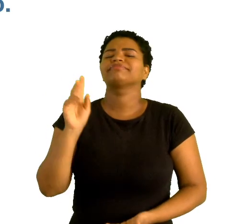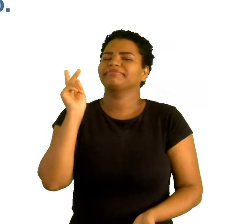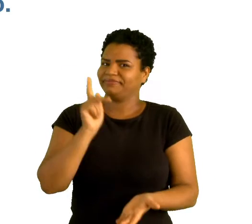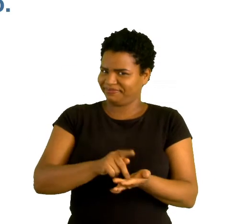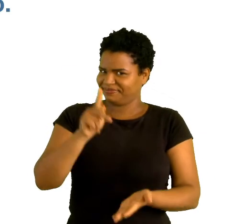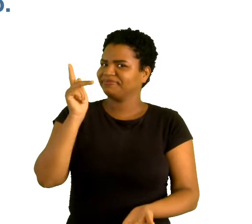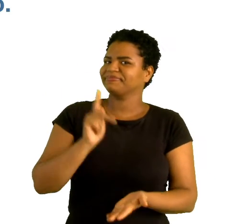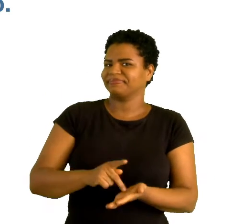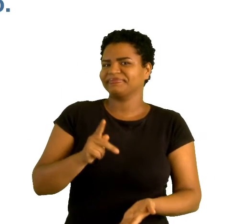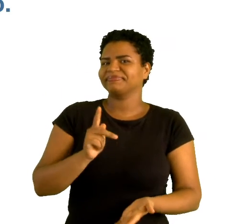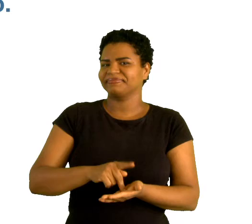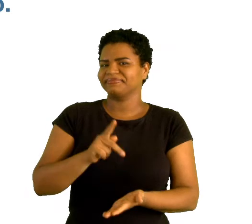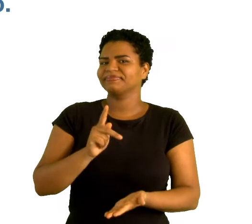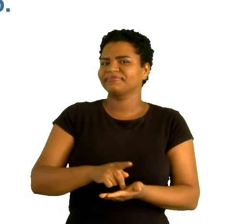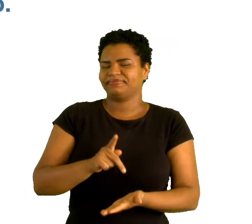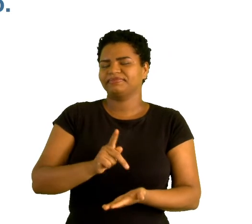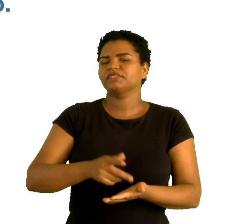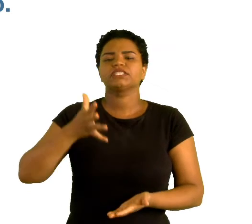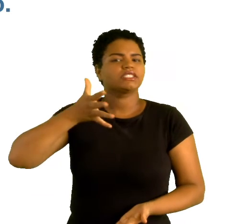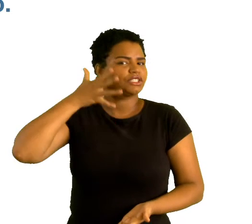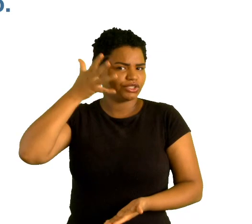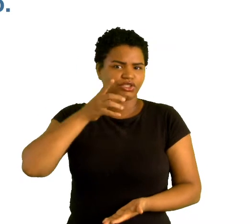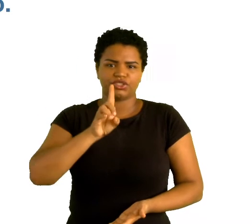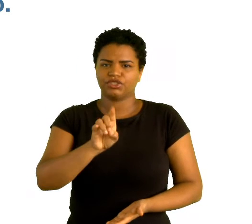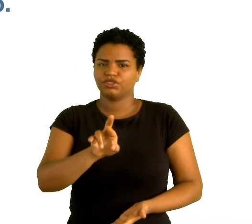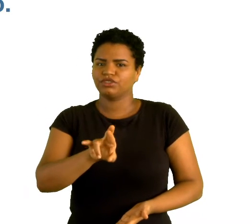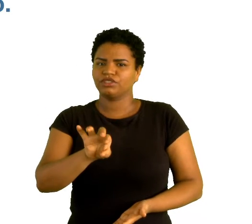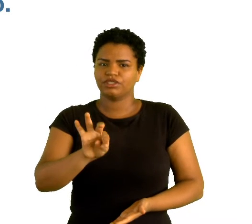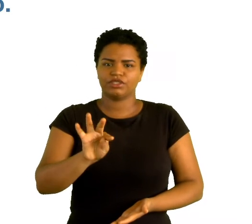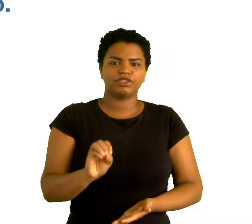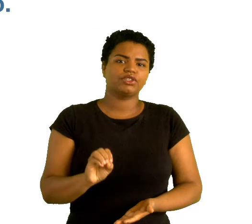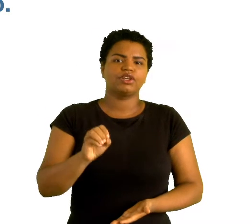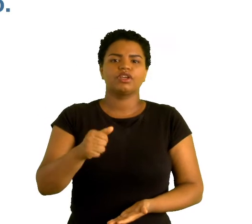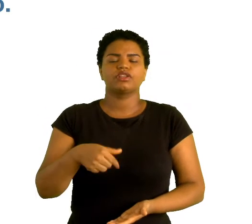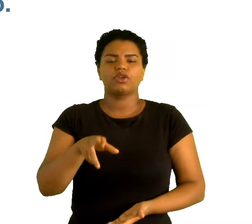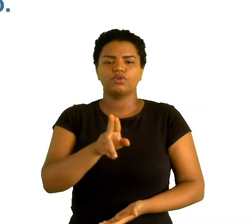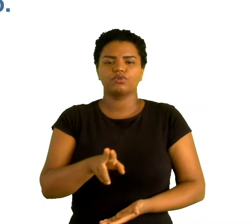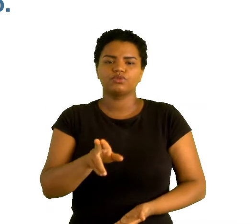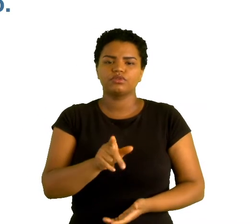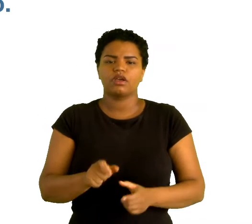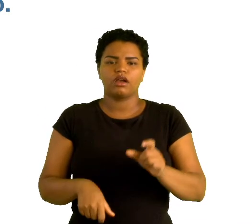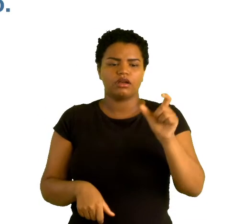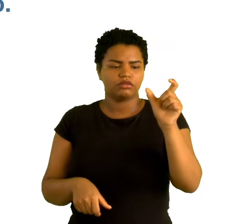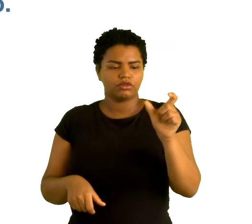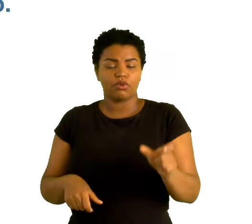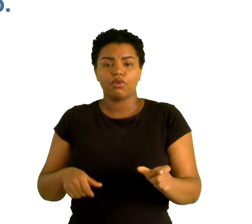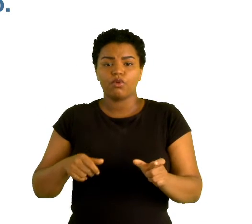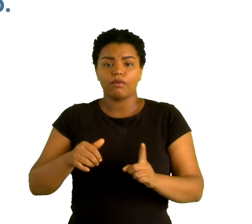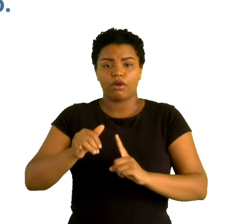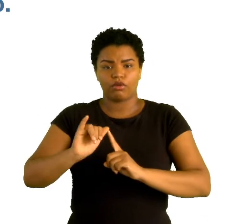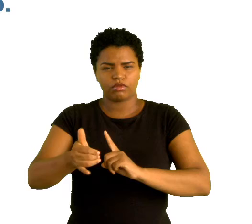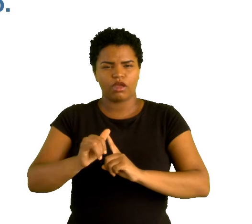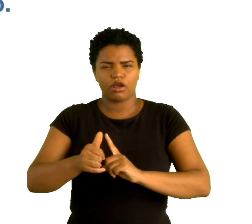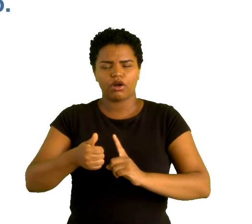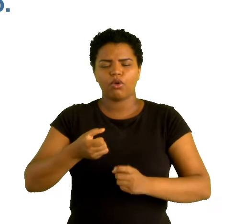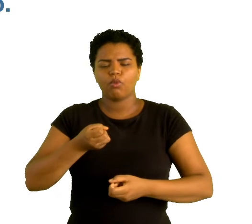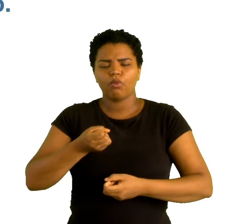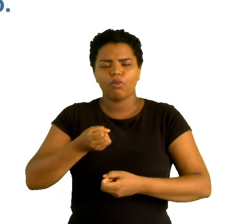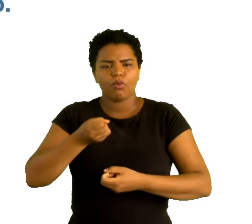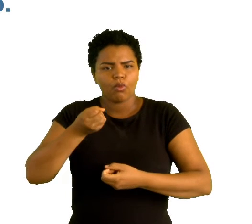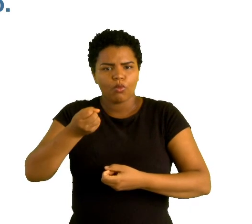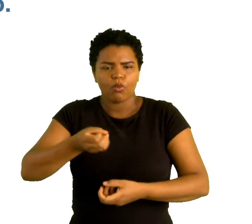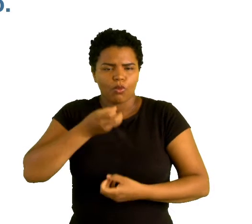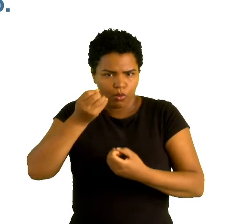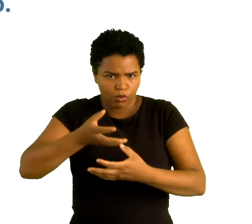Verdadeiro. O discurso direto, ele é usado, o narrador, ele conta a história, ele não faz